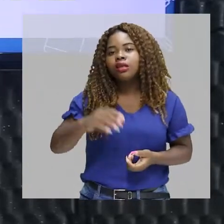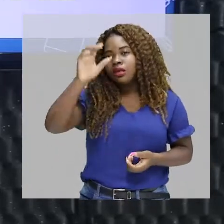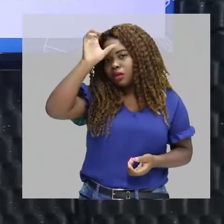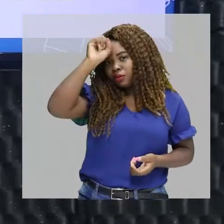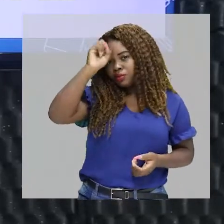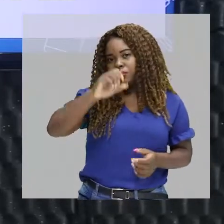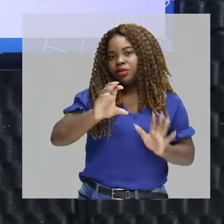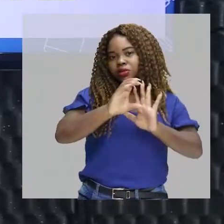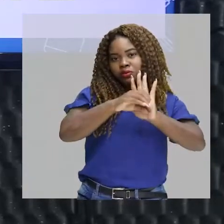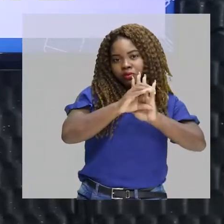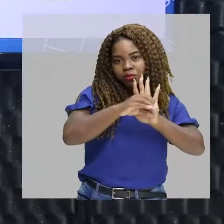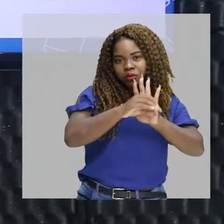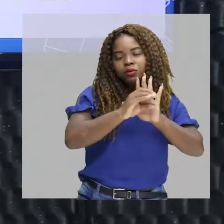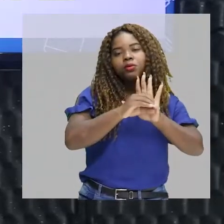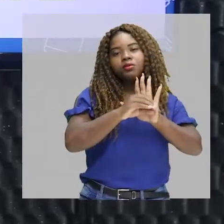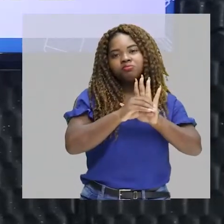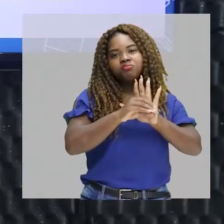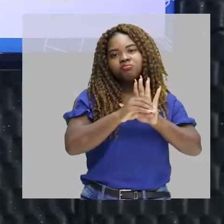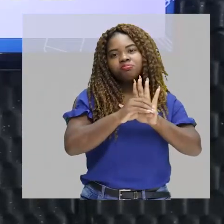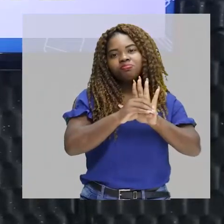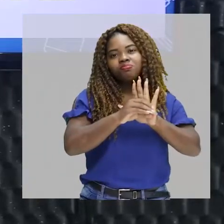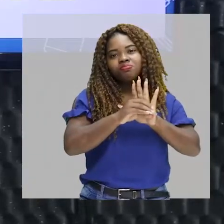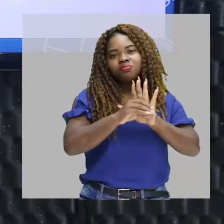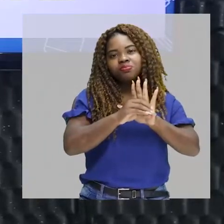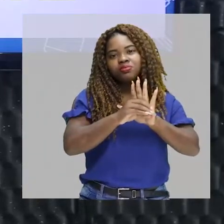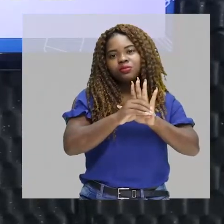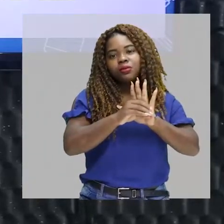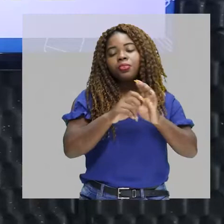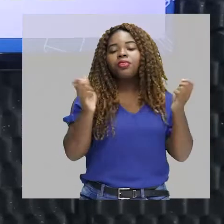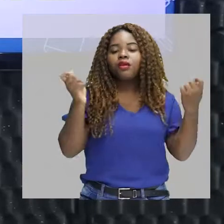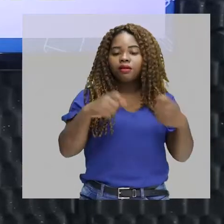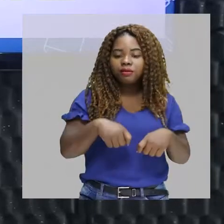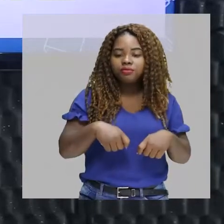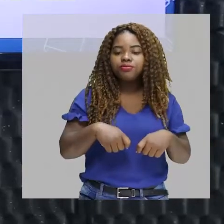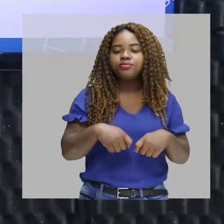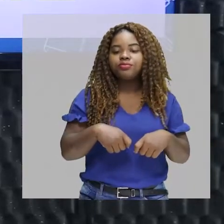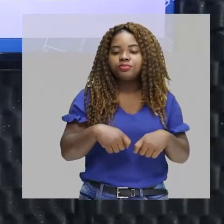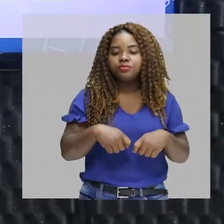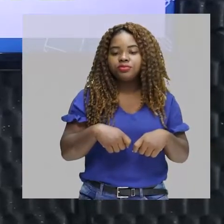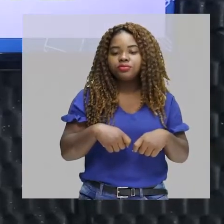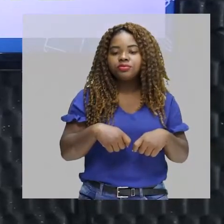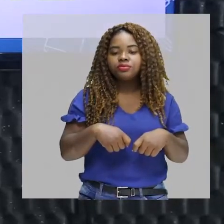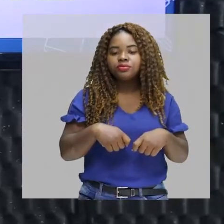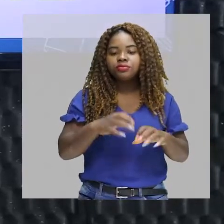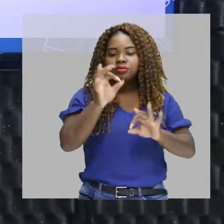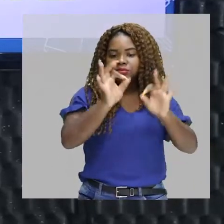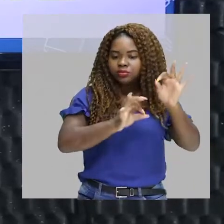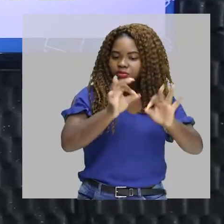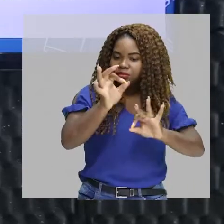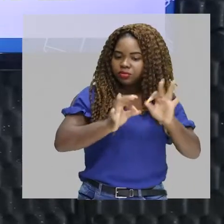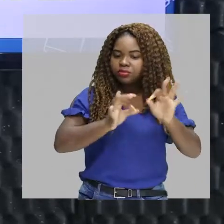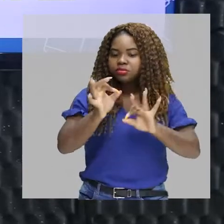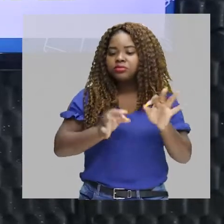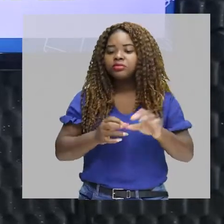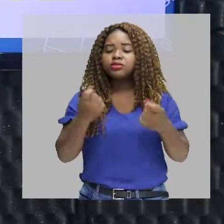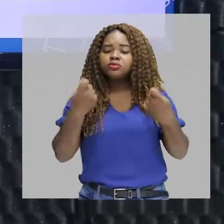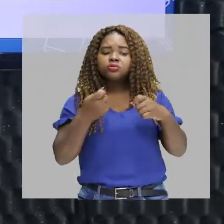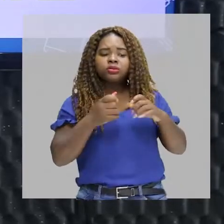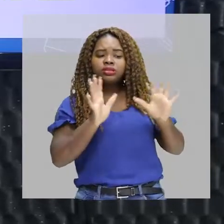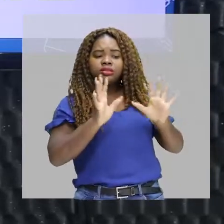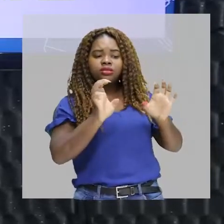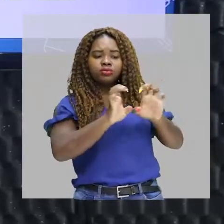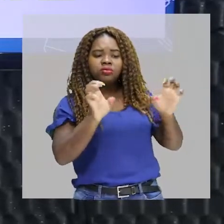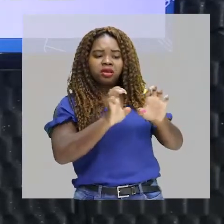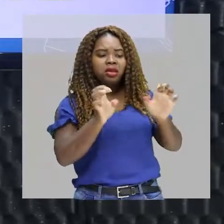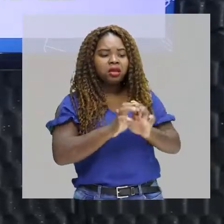o conceito, certo? E dessa forma a gente consegue montar a resolução, não há necessidade de uma fórmula, porque